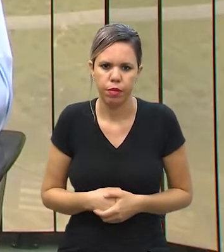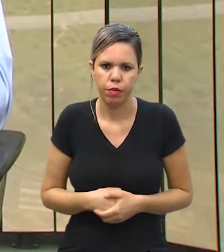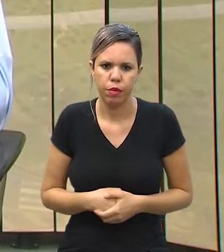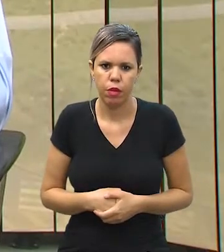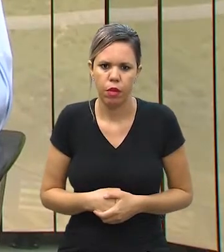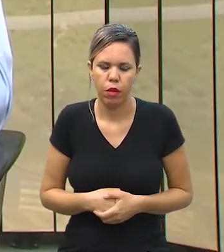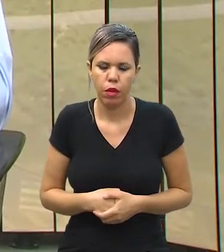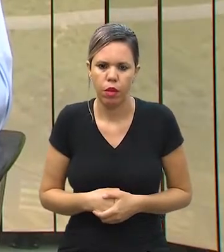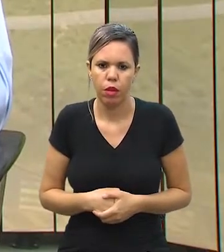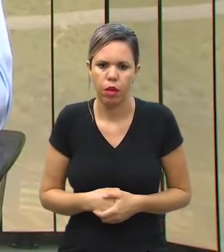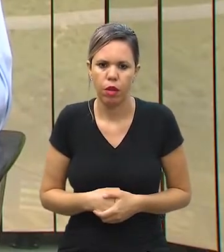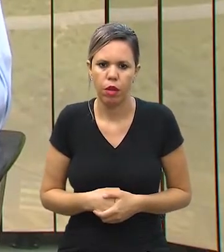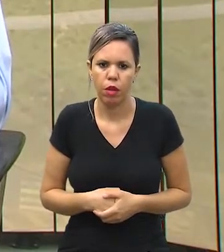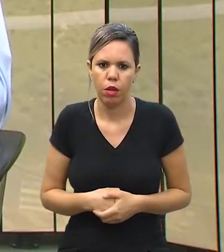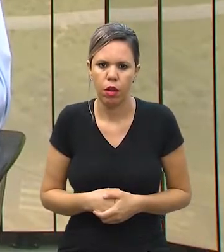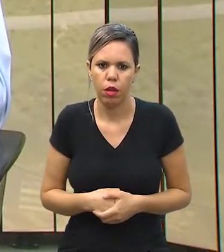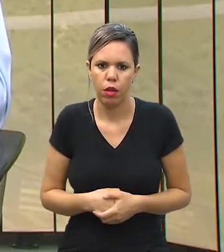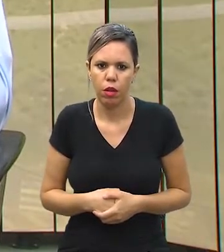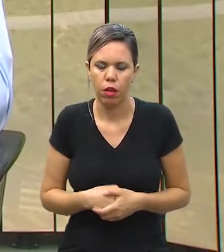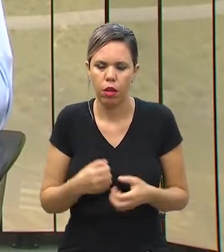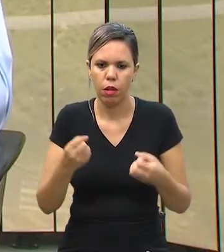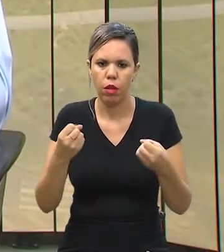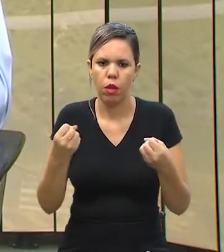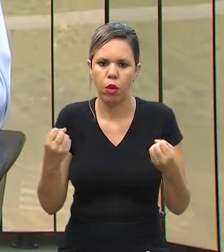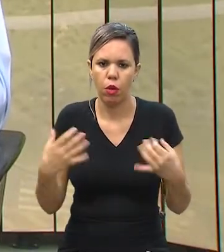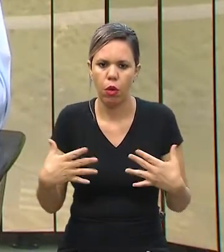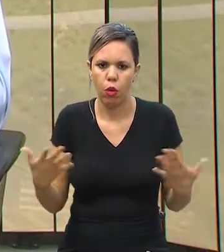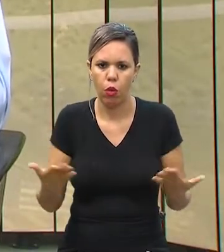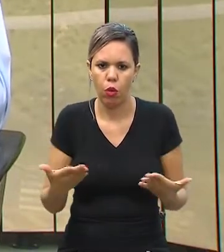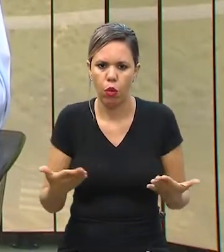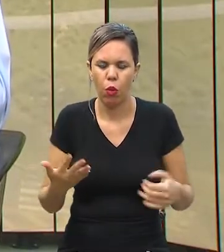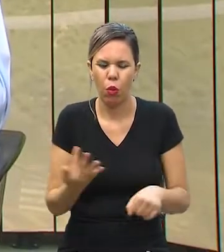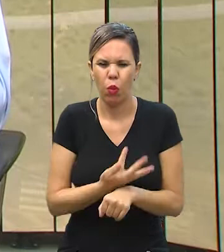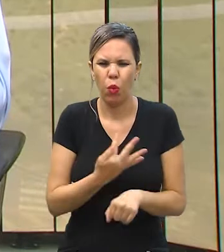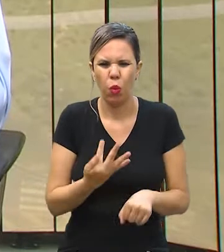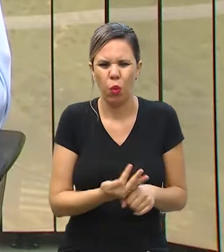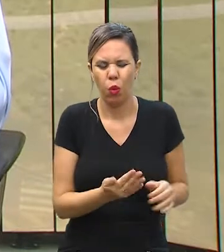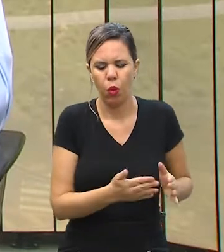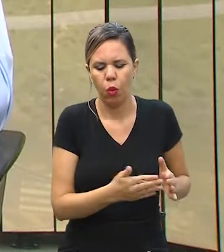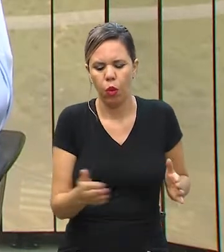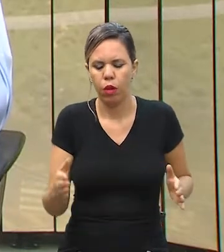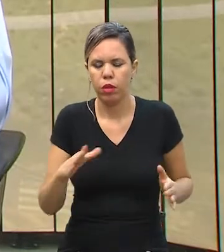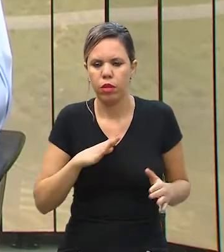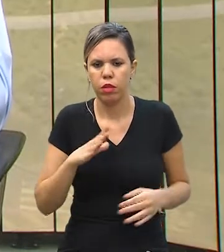só para contemplar aqui, né? Hoje numa crise que nós estamos aqui,